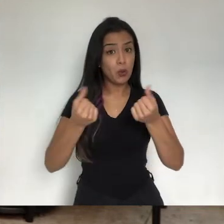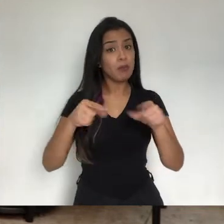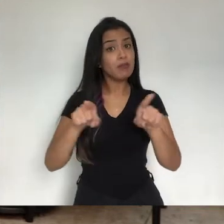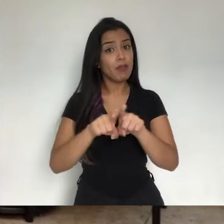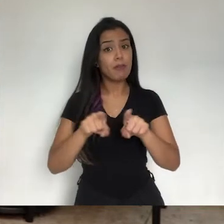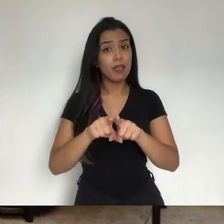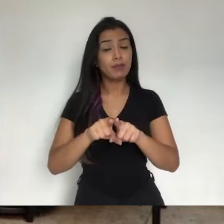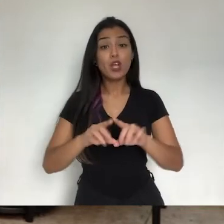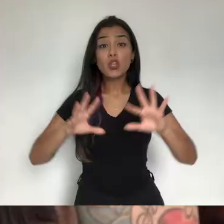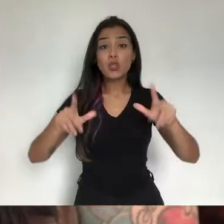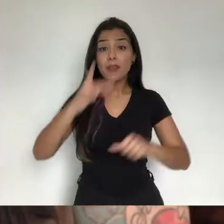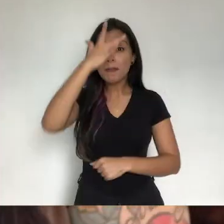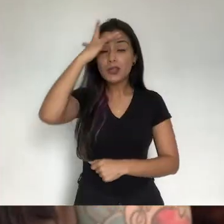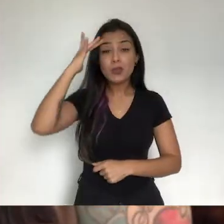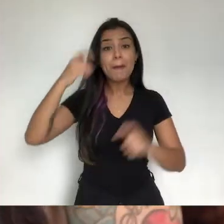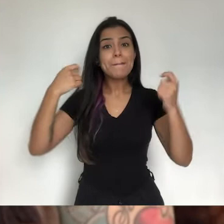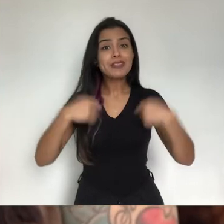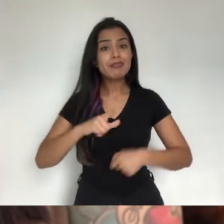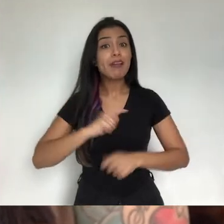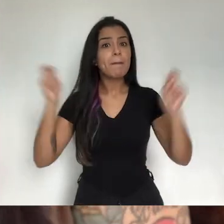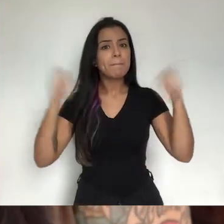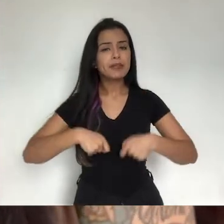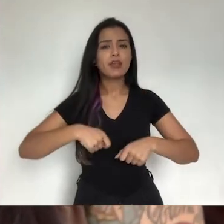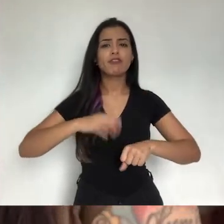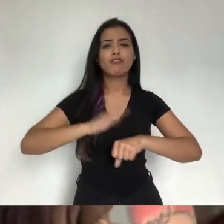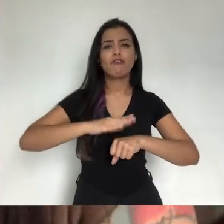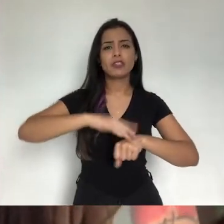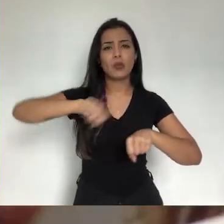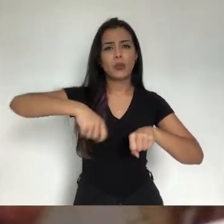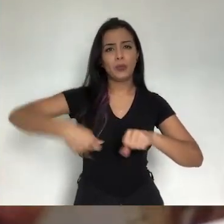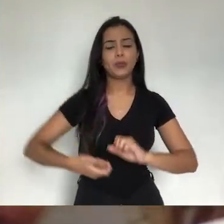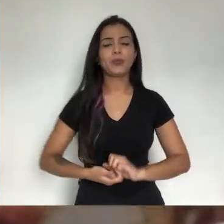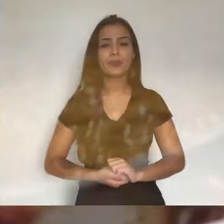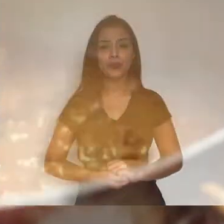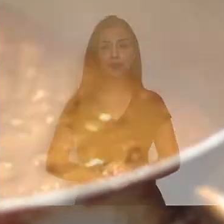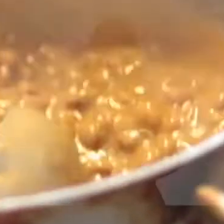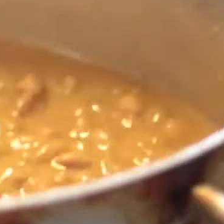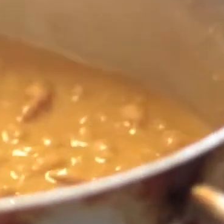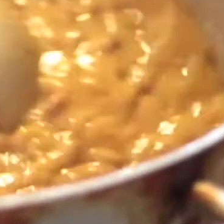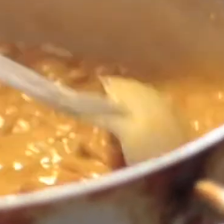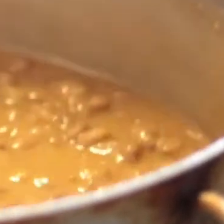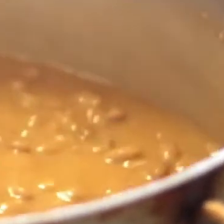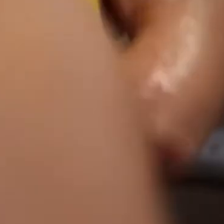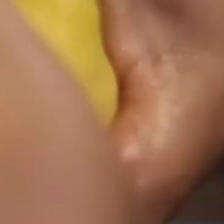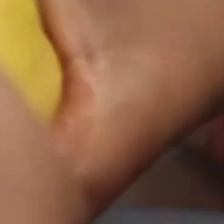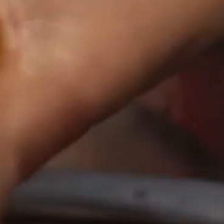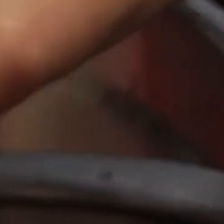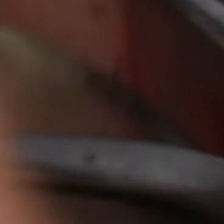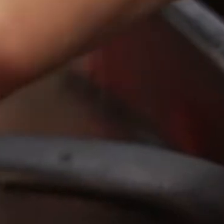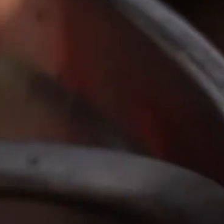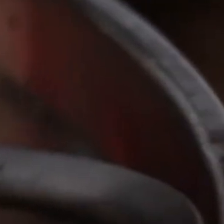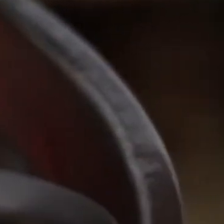e econômica, inclusive, assim. Todo mundo tem que ter a capacidade de fazer sua própria comida. Kiwi, kiwi, kiwi,